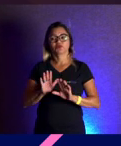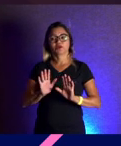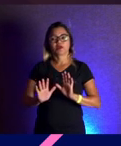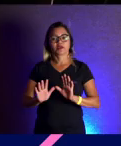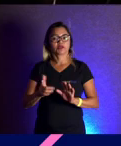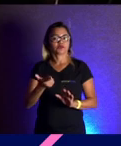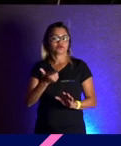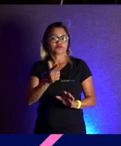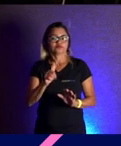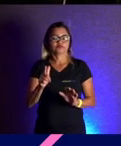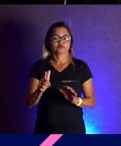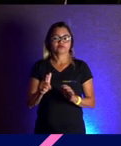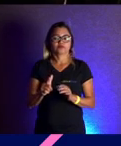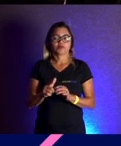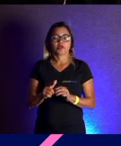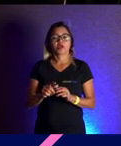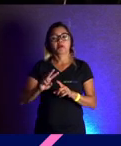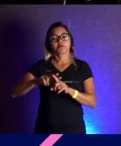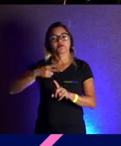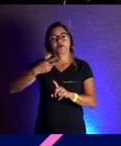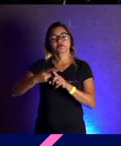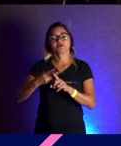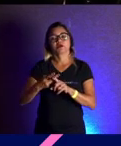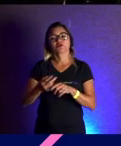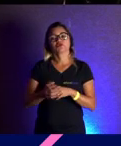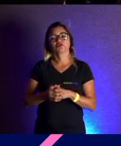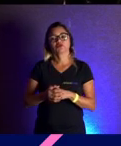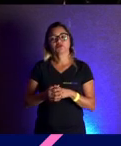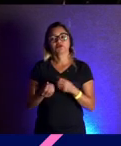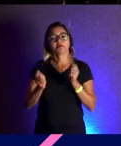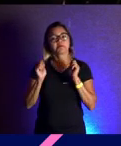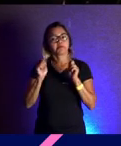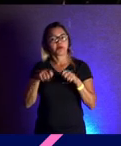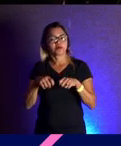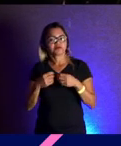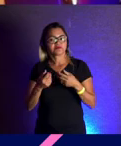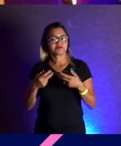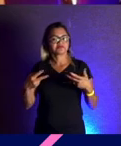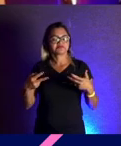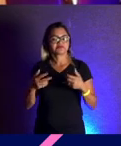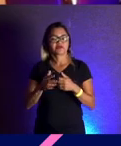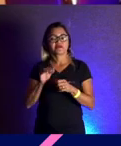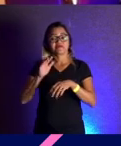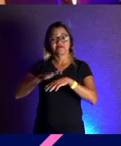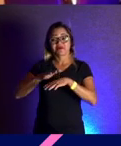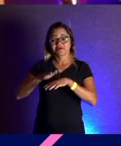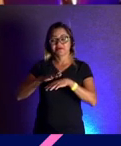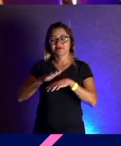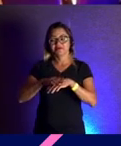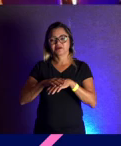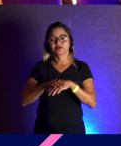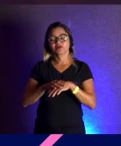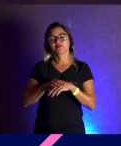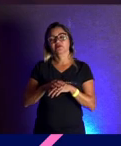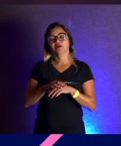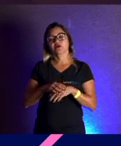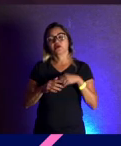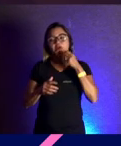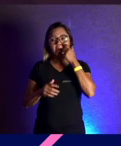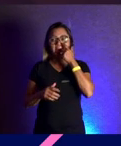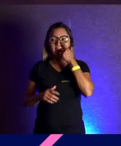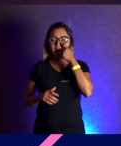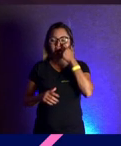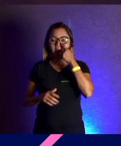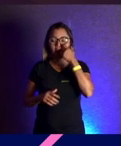não existe uma multiplicidade de dados que a gente possa fazer com utilizar um método desse? Ou